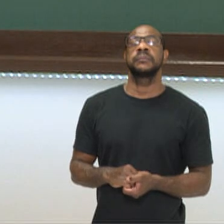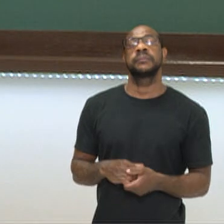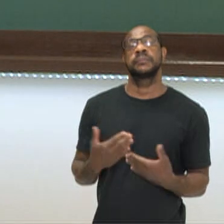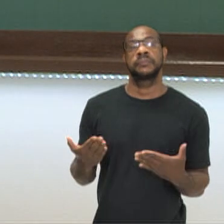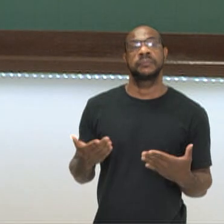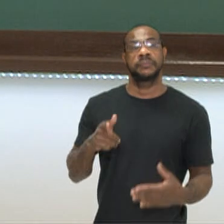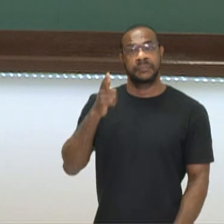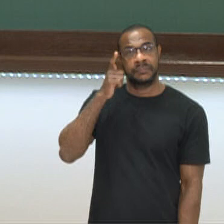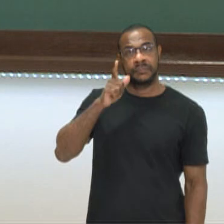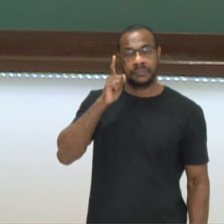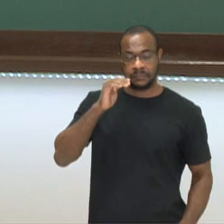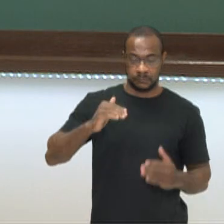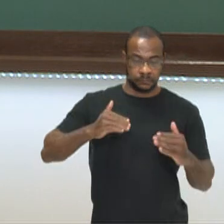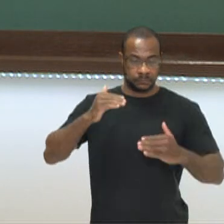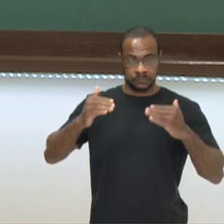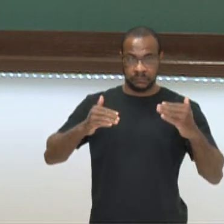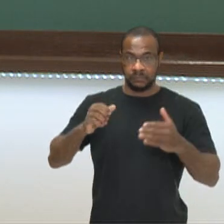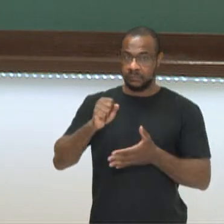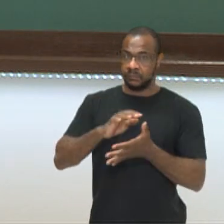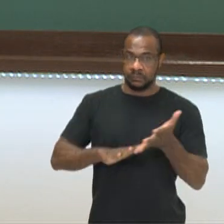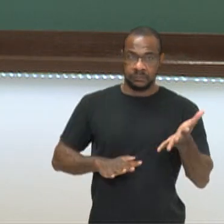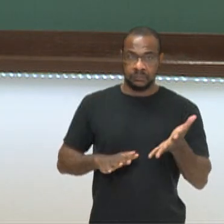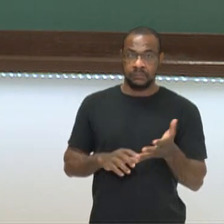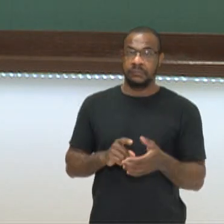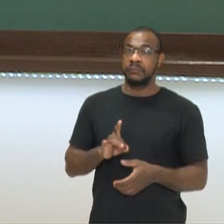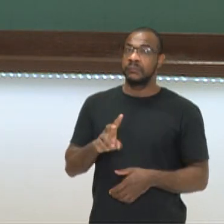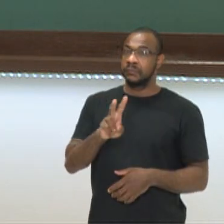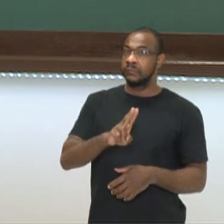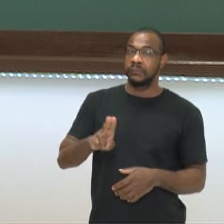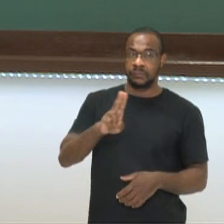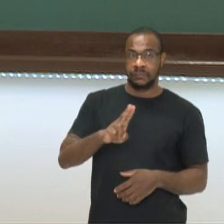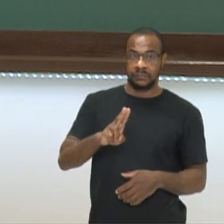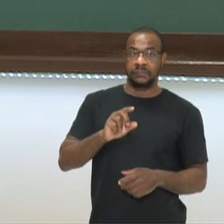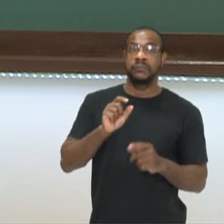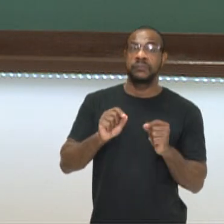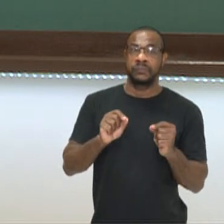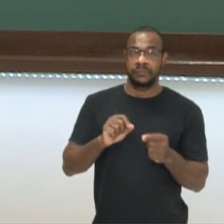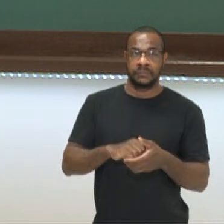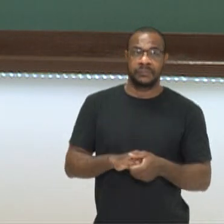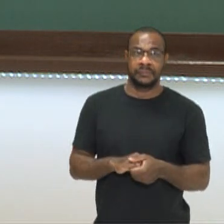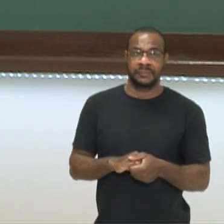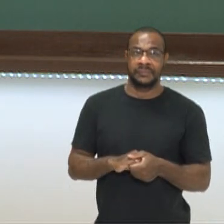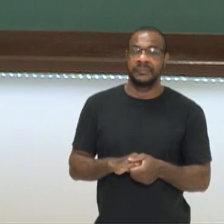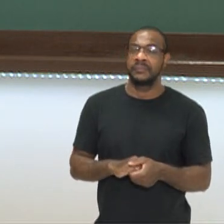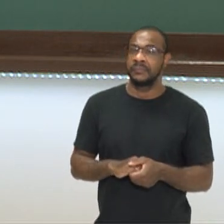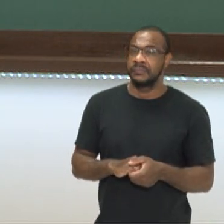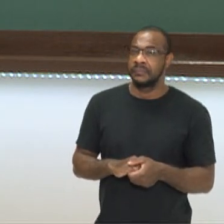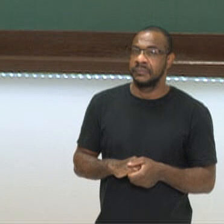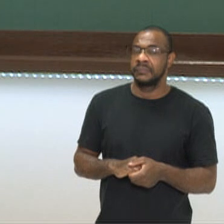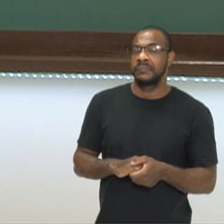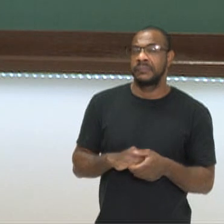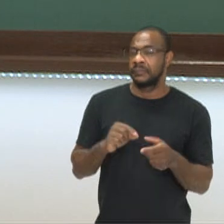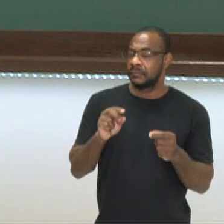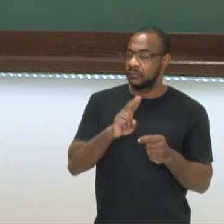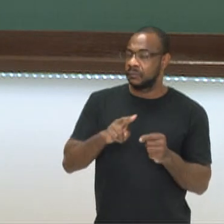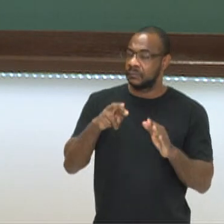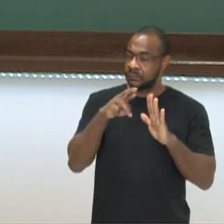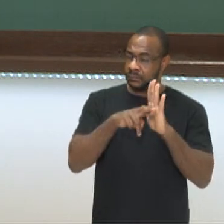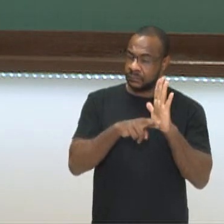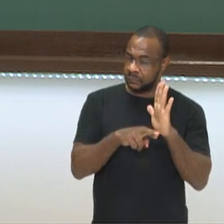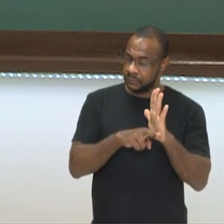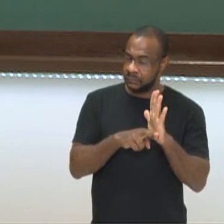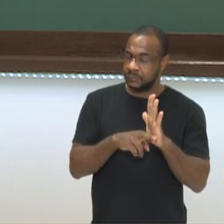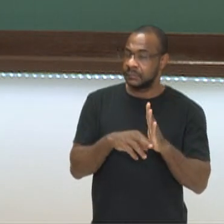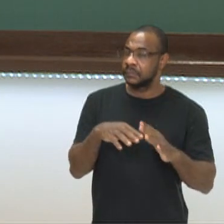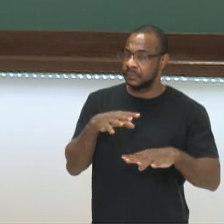Daí, conseguiu desenvolver? É só usar aquelas manipulações matemáticas que nós já conhecemos, né? Vamos lá ver